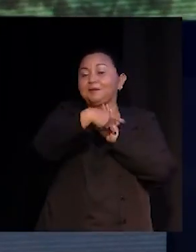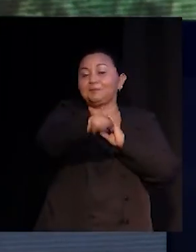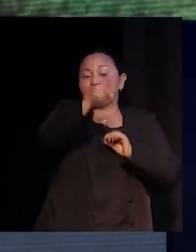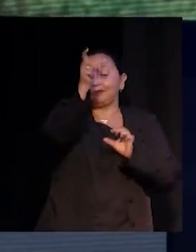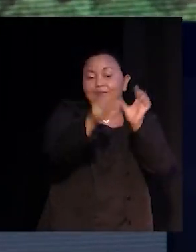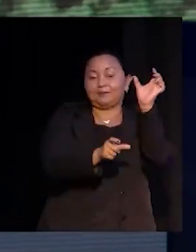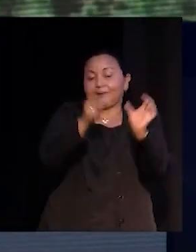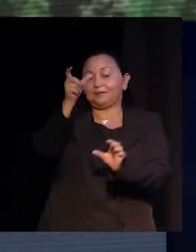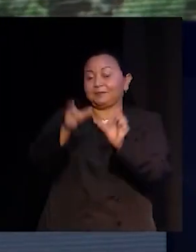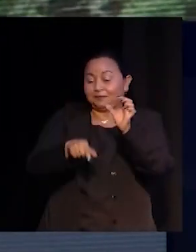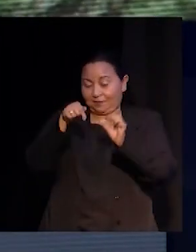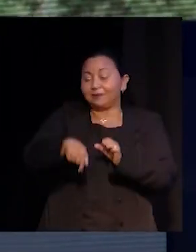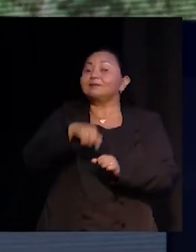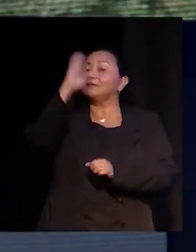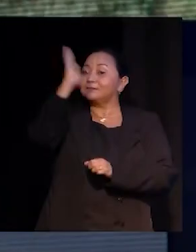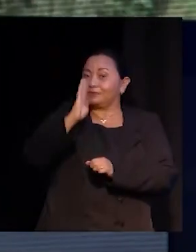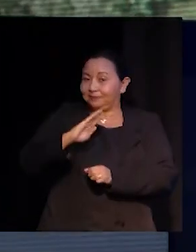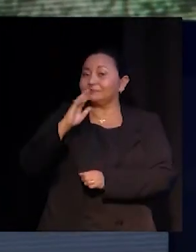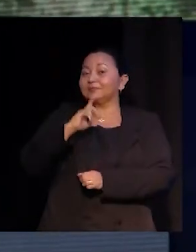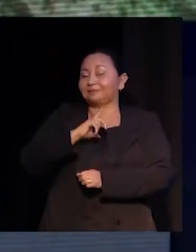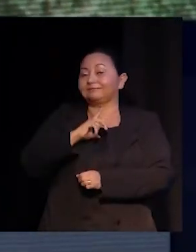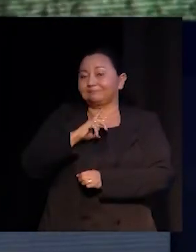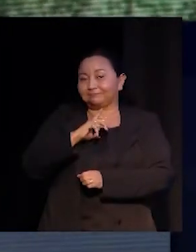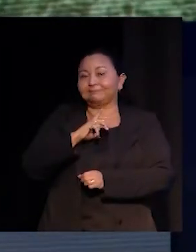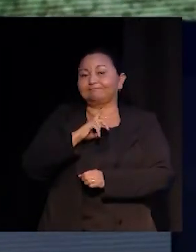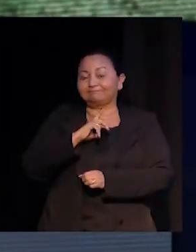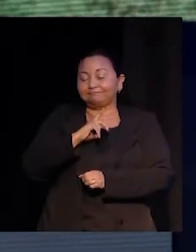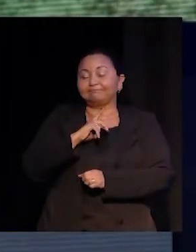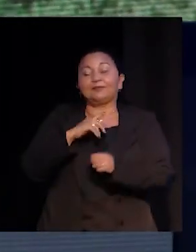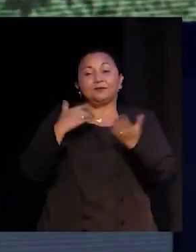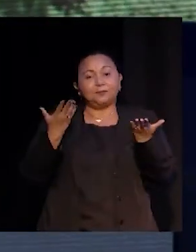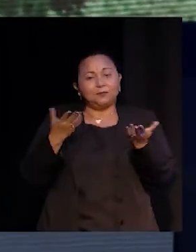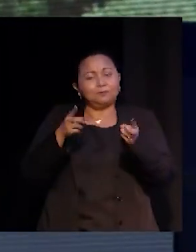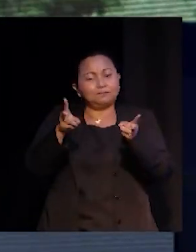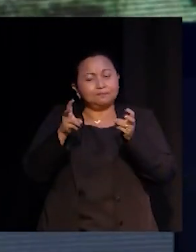essa possibilidade. Eu acho que, diante disso,